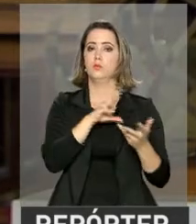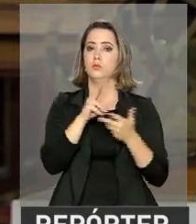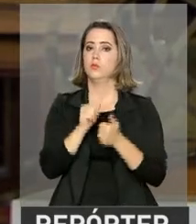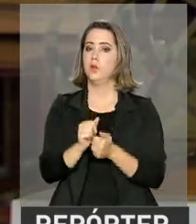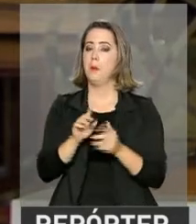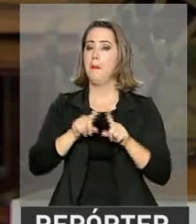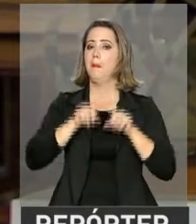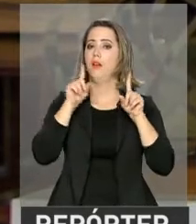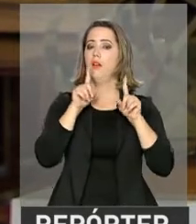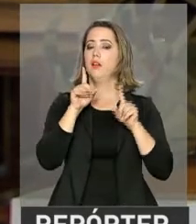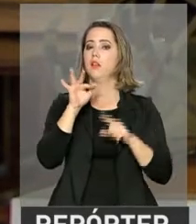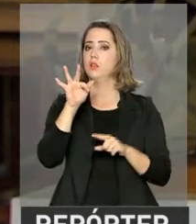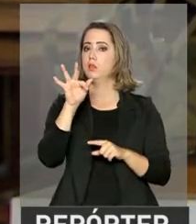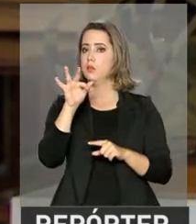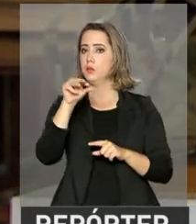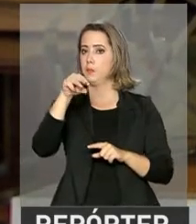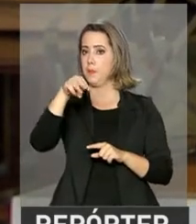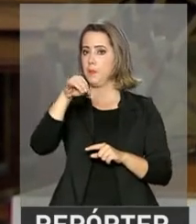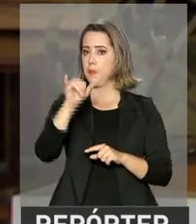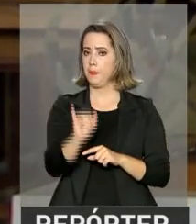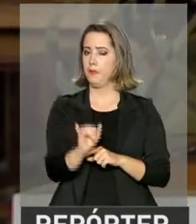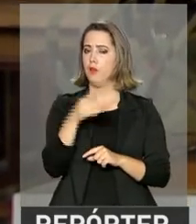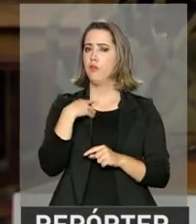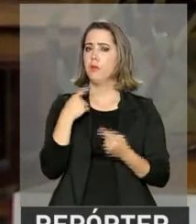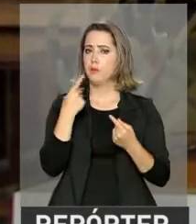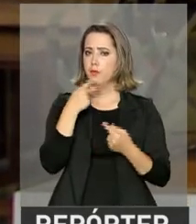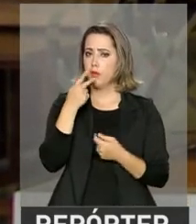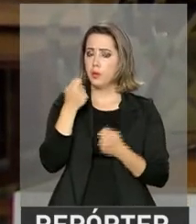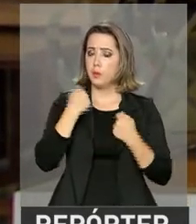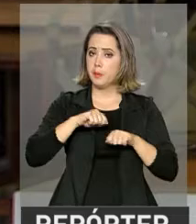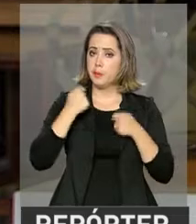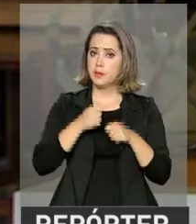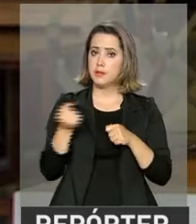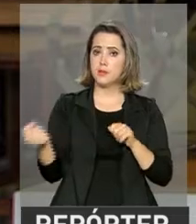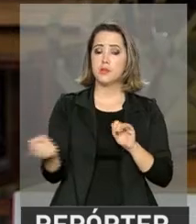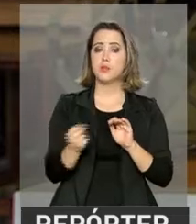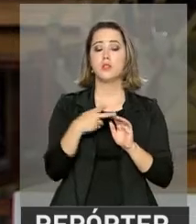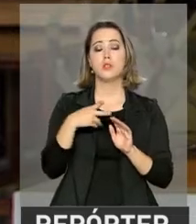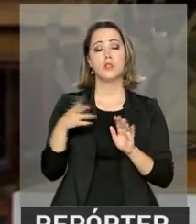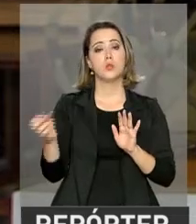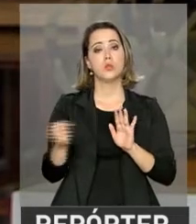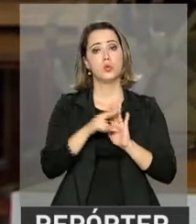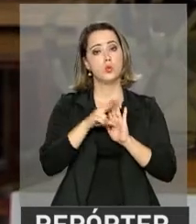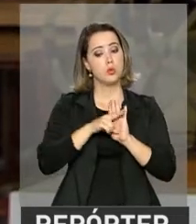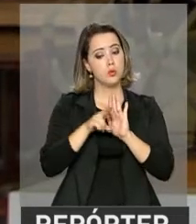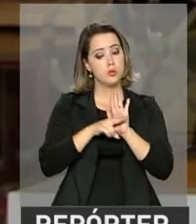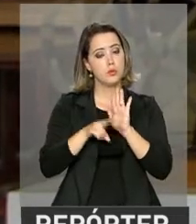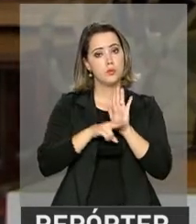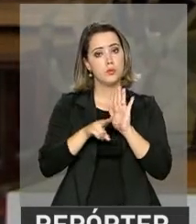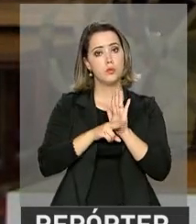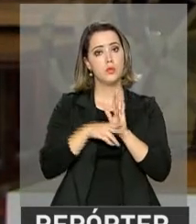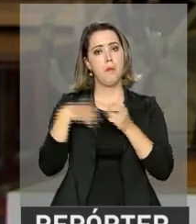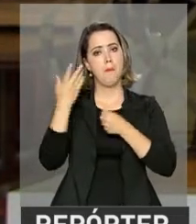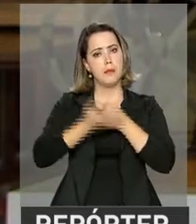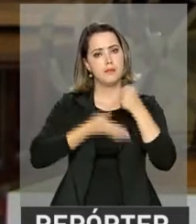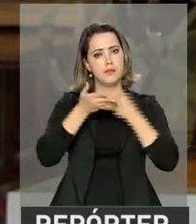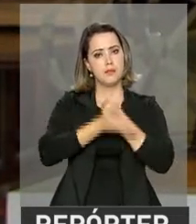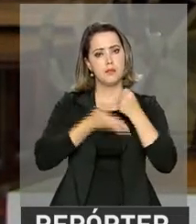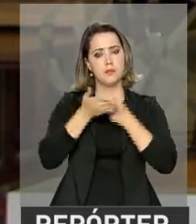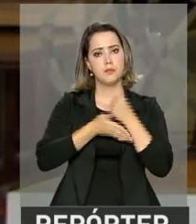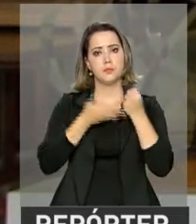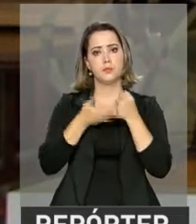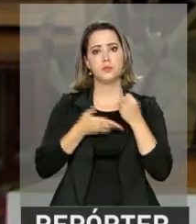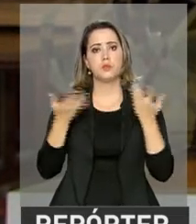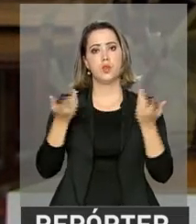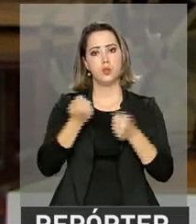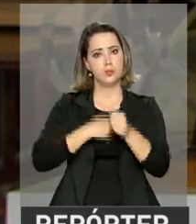Mas o FMI condicionou este crescimento à implementação de ambiciosas reformas estruturais de